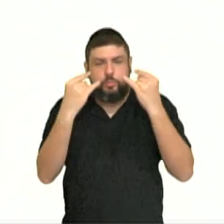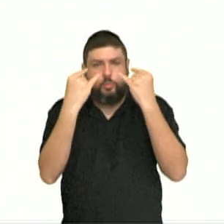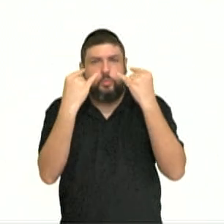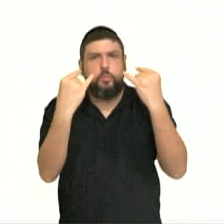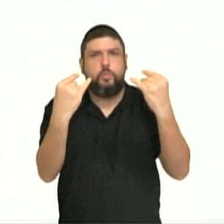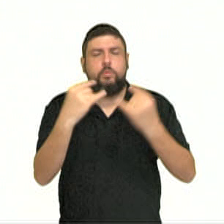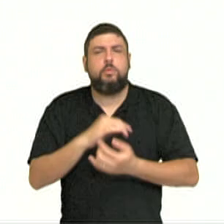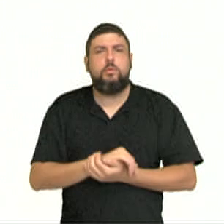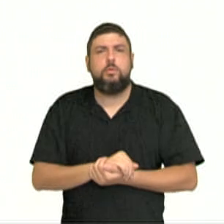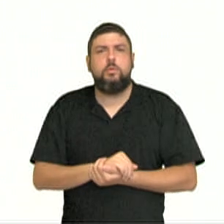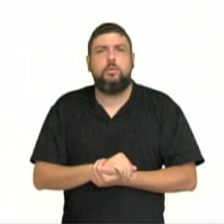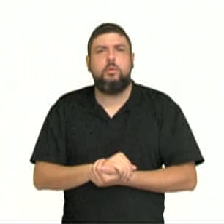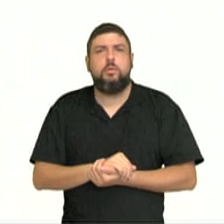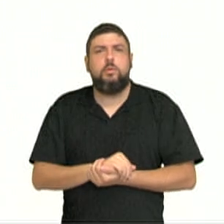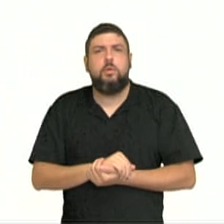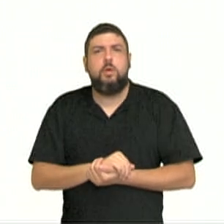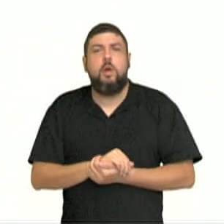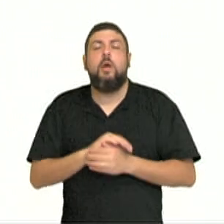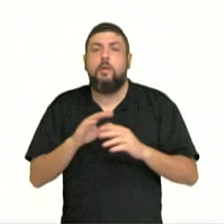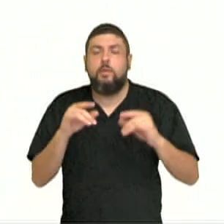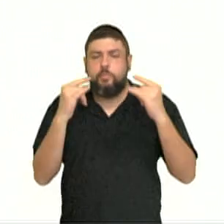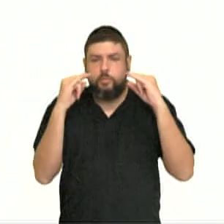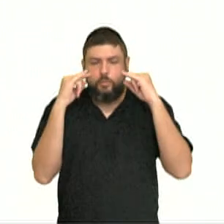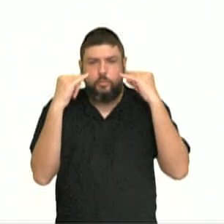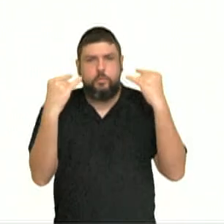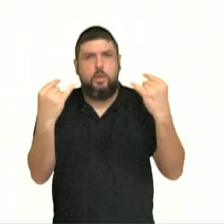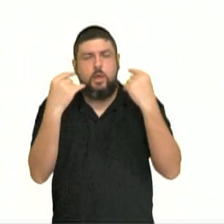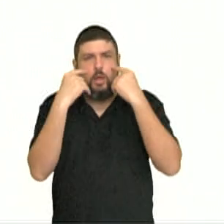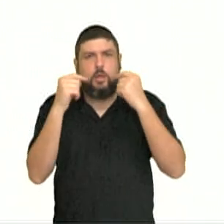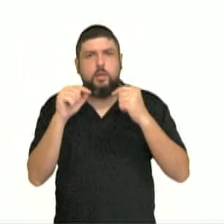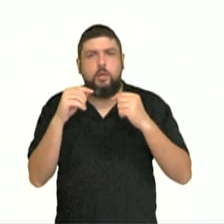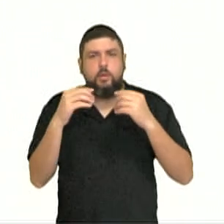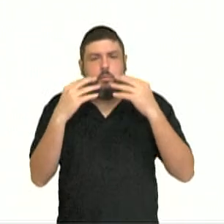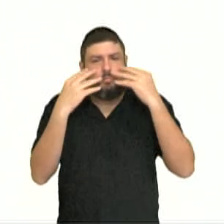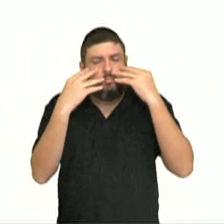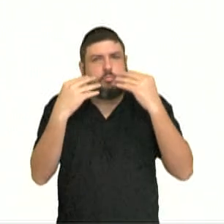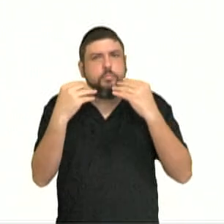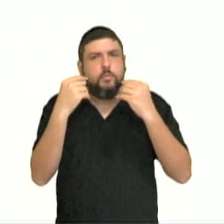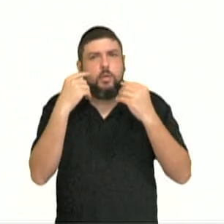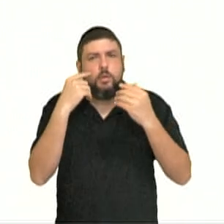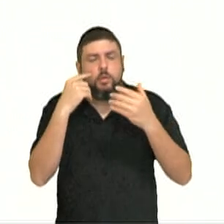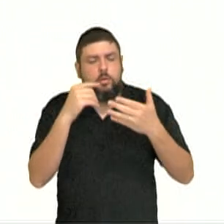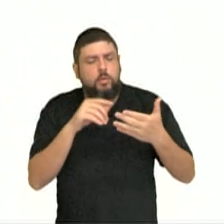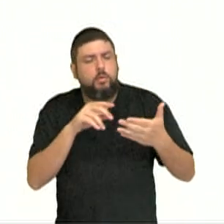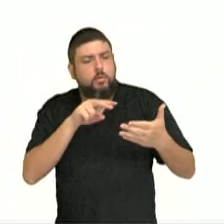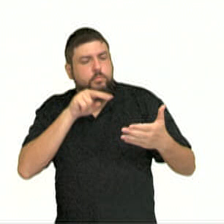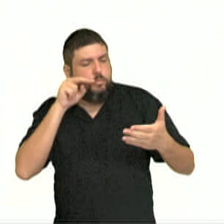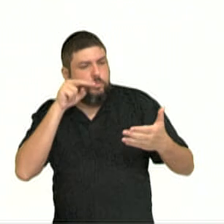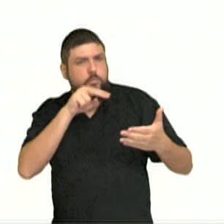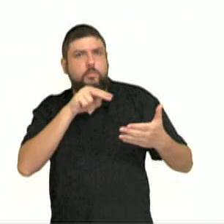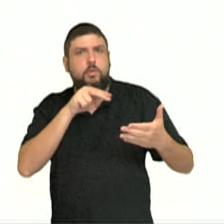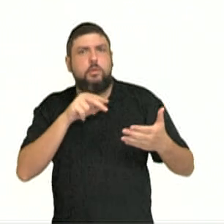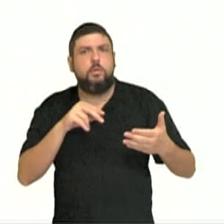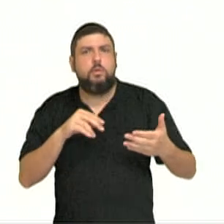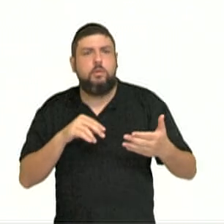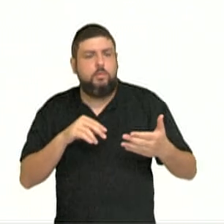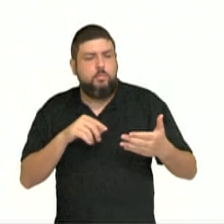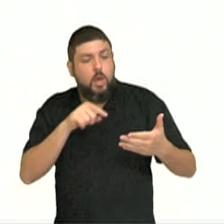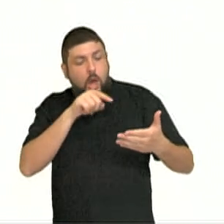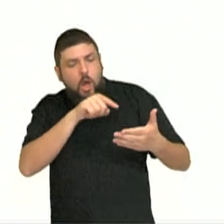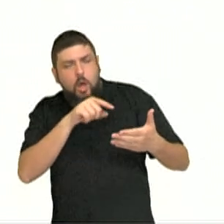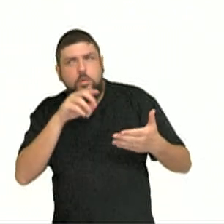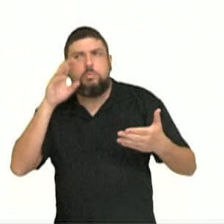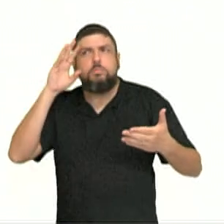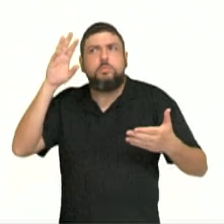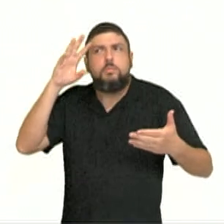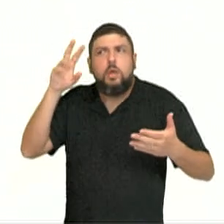também da manchete chamar a atenção do leitor para aquele assunto. Aí a pessoa pensa assim: opa, vai falar sobre isso? Acho